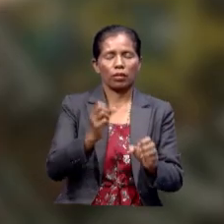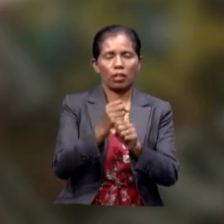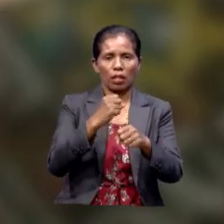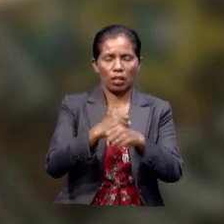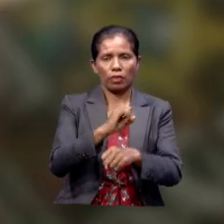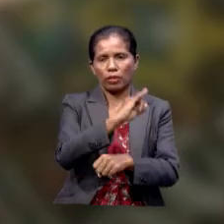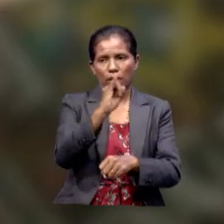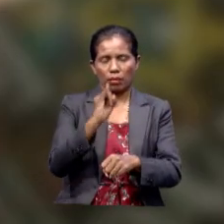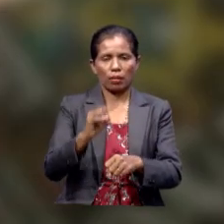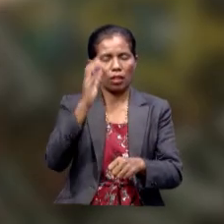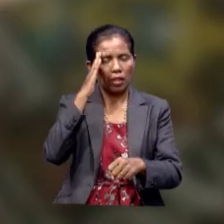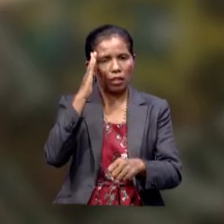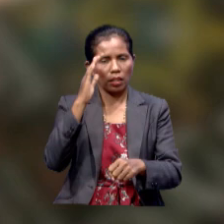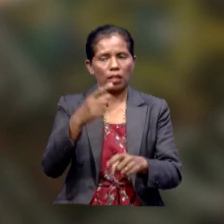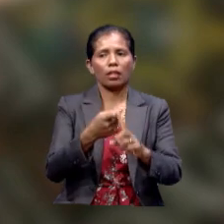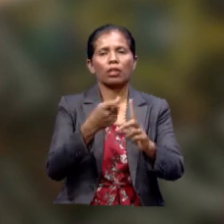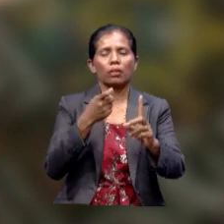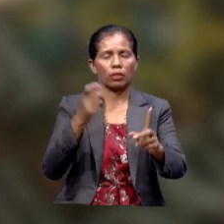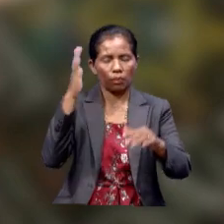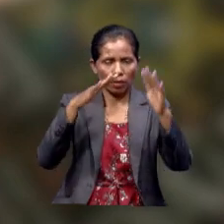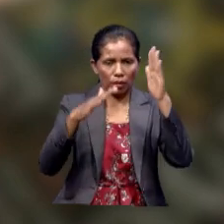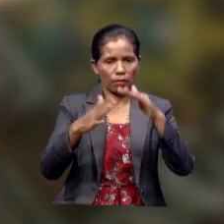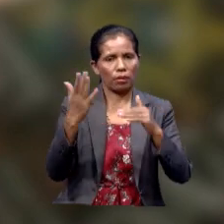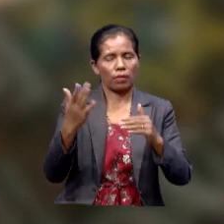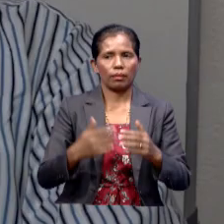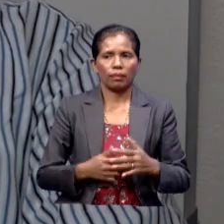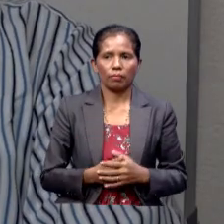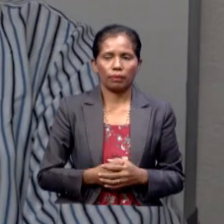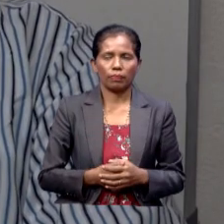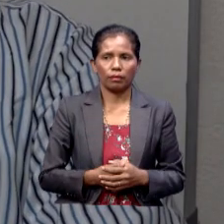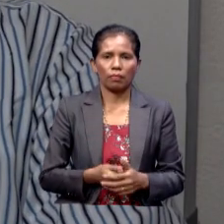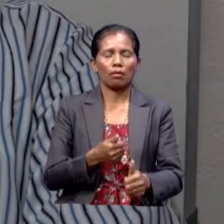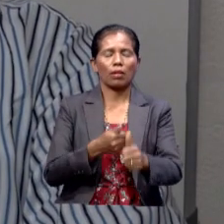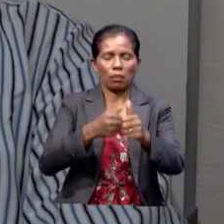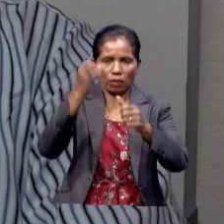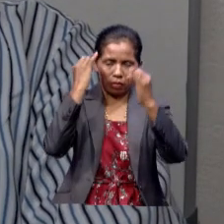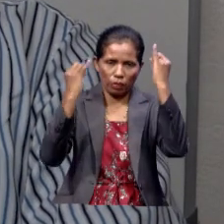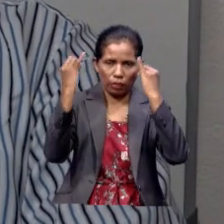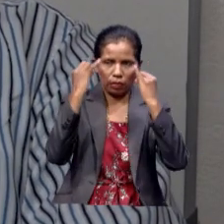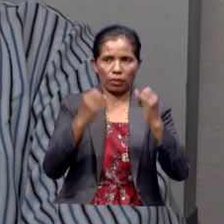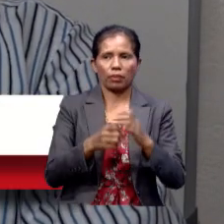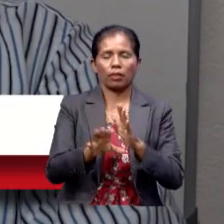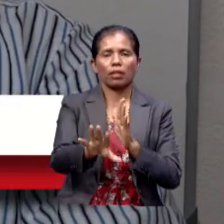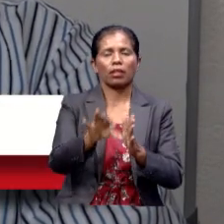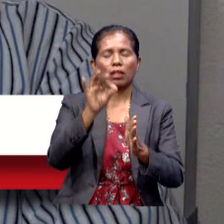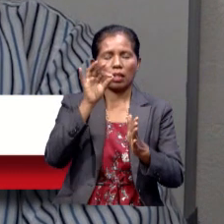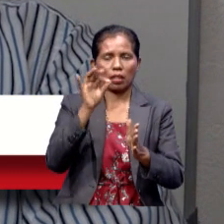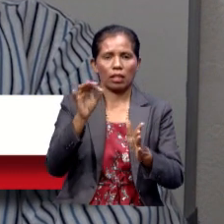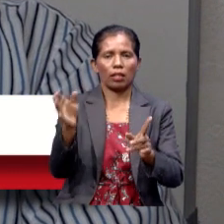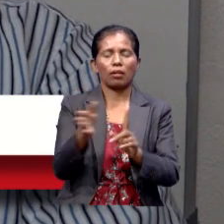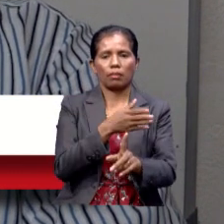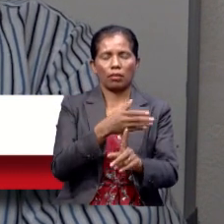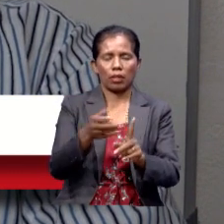é bele haten motivo russo acontecimento nem. Tui informasaun dan kata hetan agresan fisiku